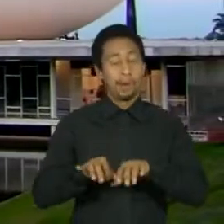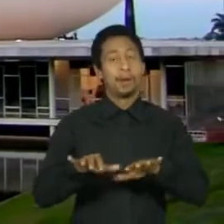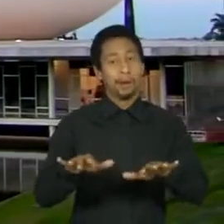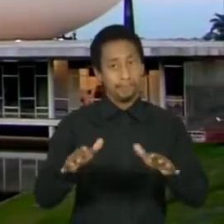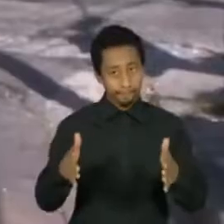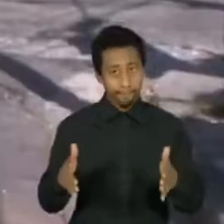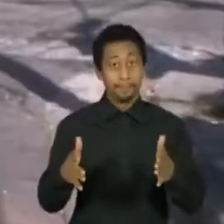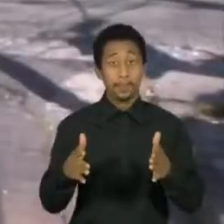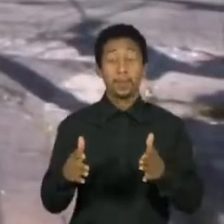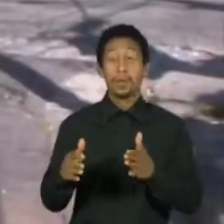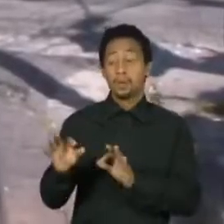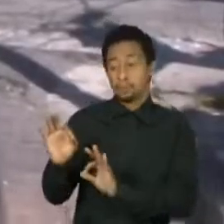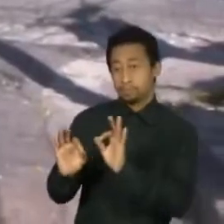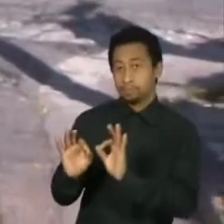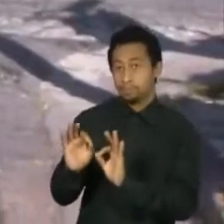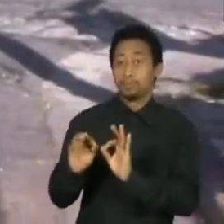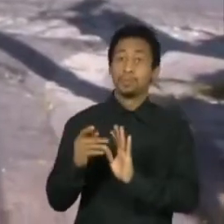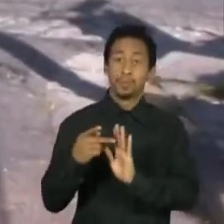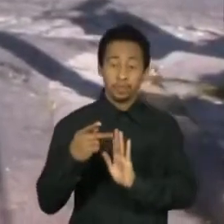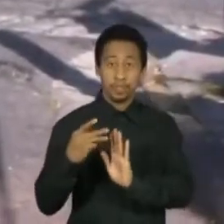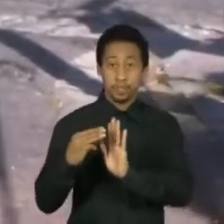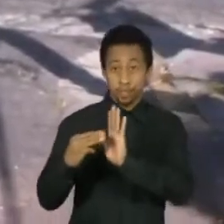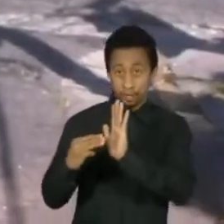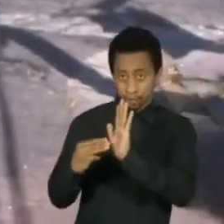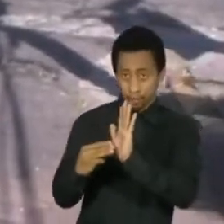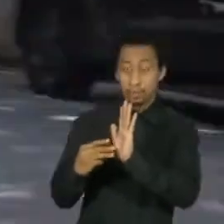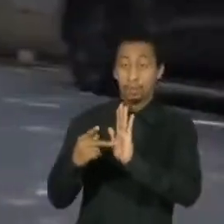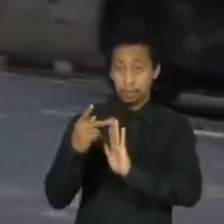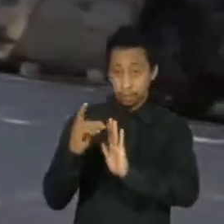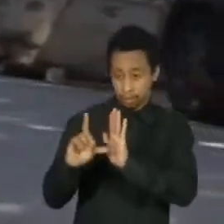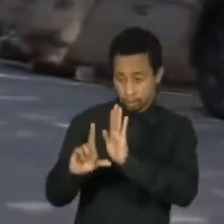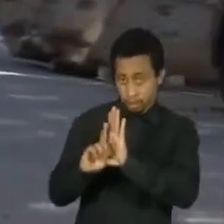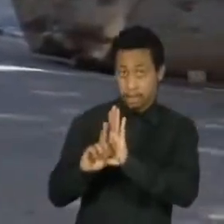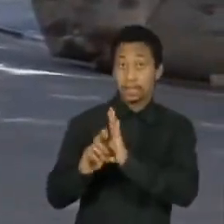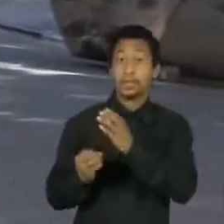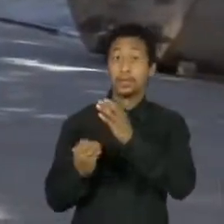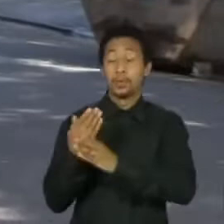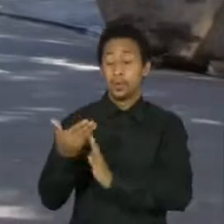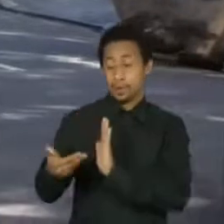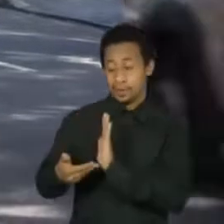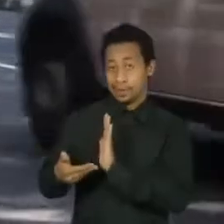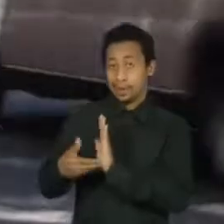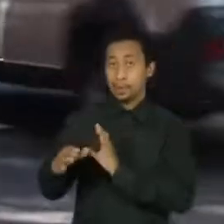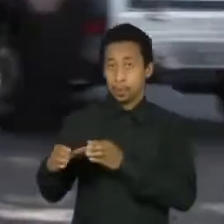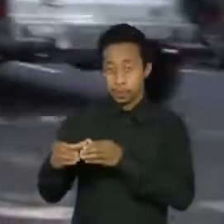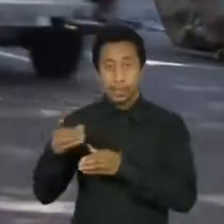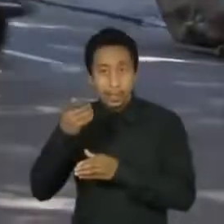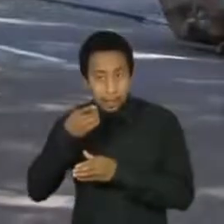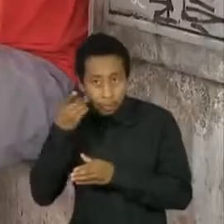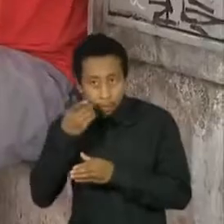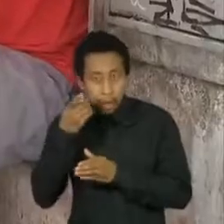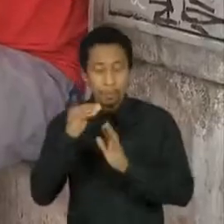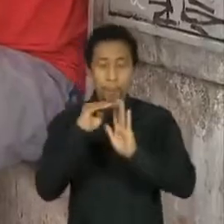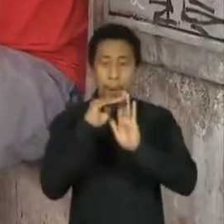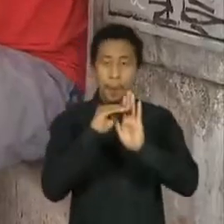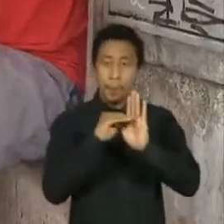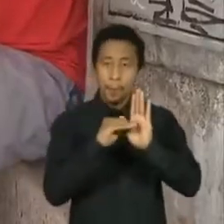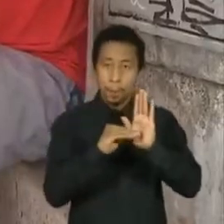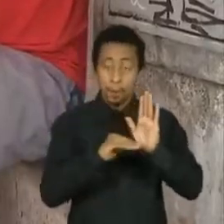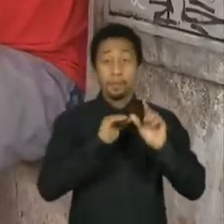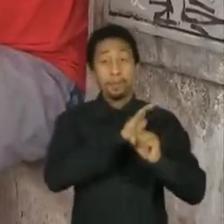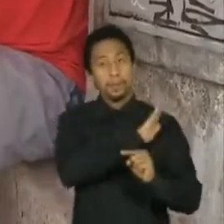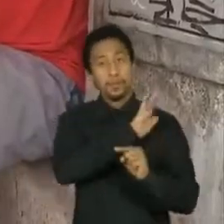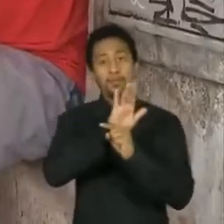surgiu na Câmara dos Deputados agora depois de quase dois anos de crise sanitária o projeto de lei define uma série de medidas emergenciais para